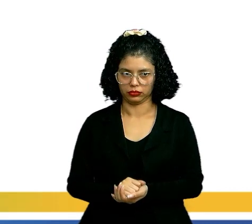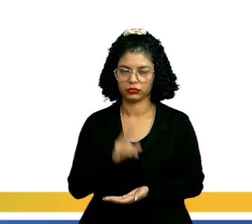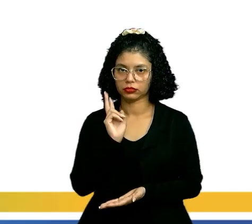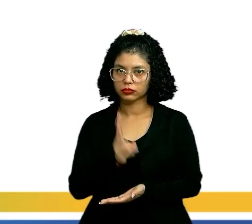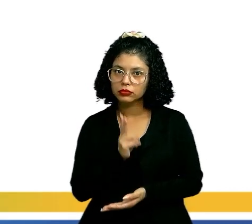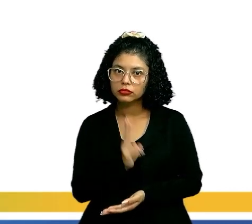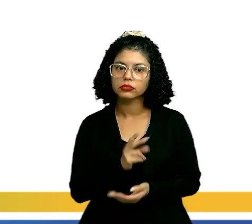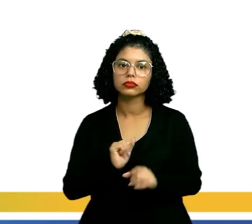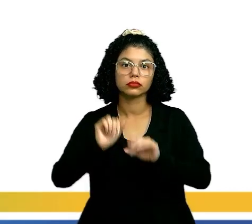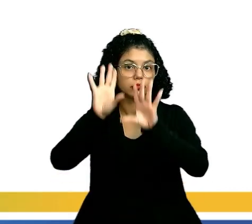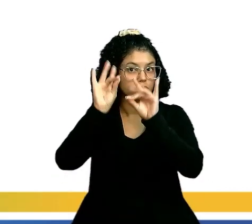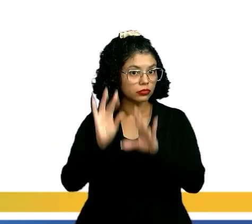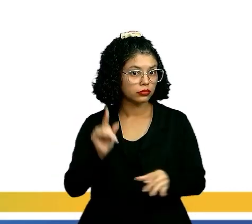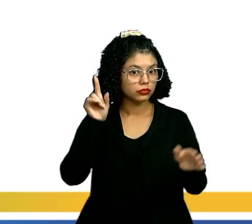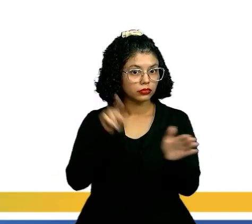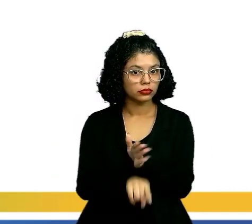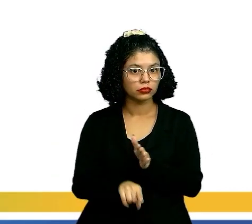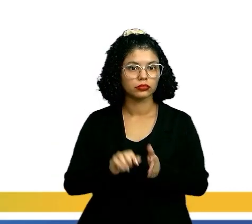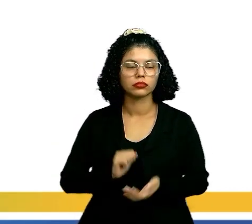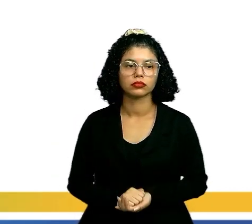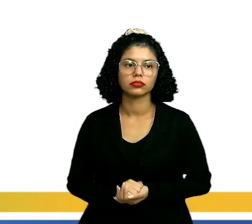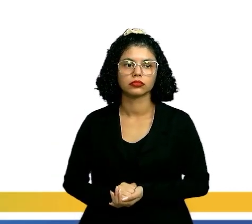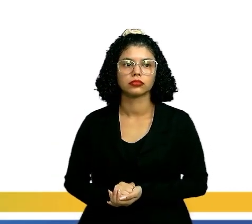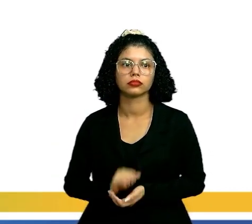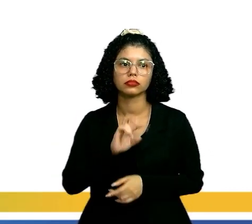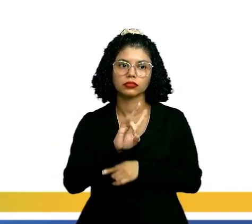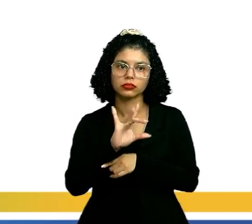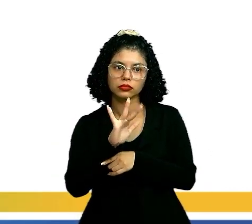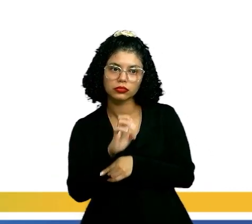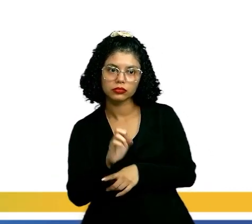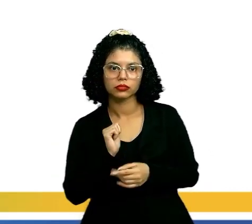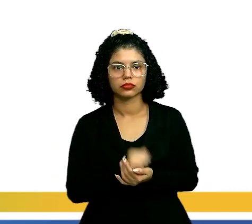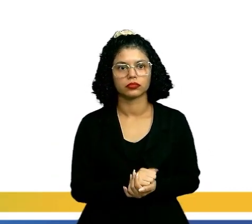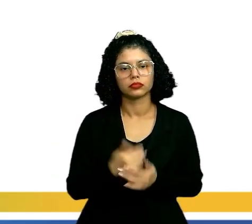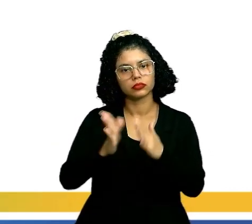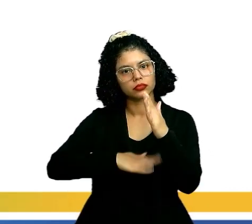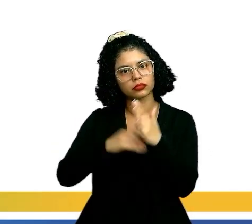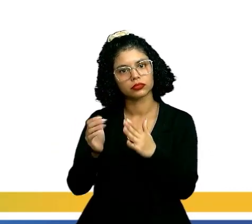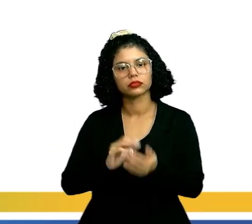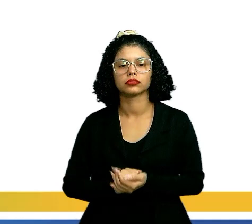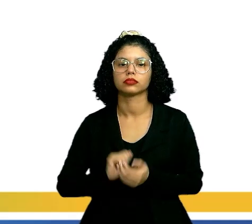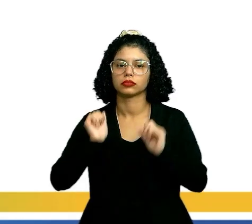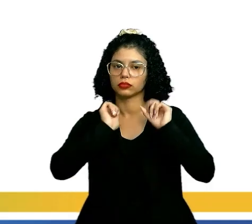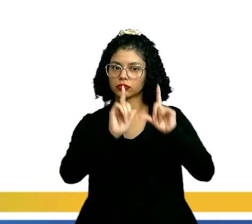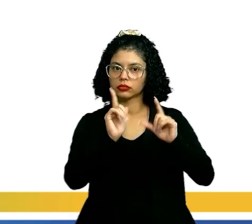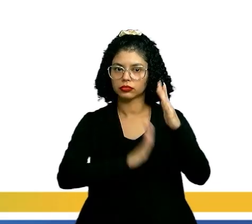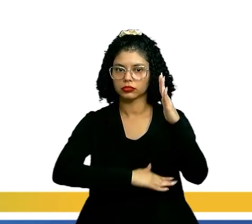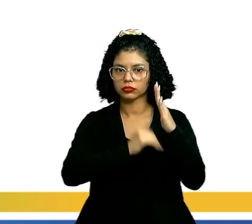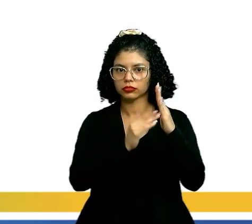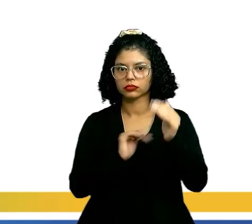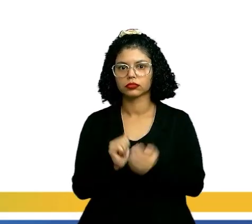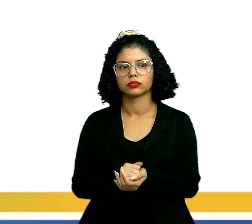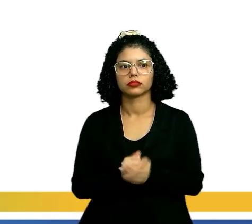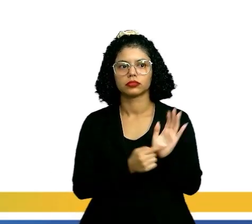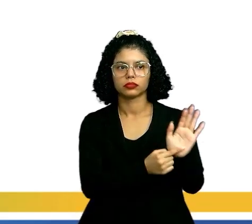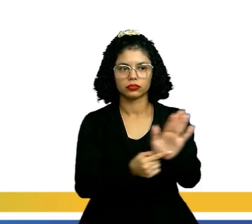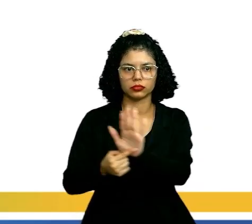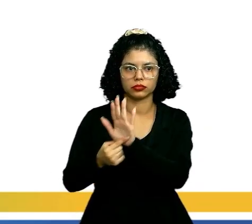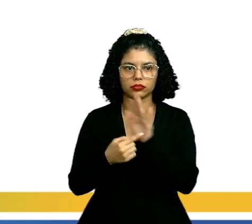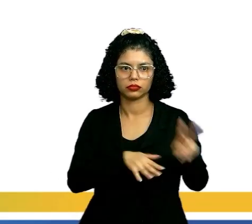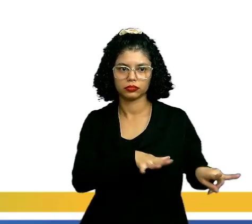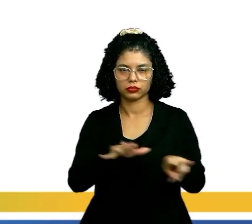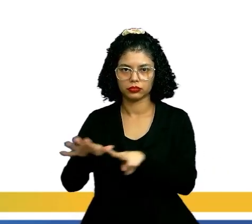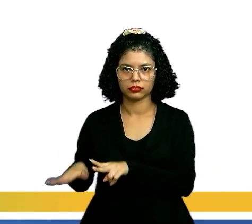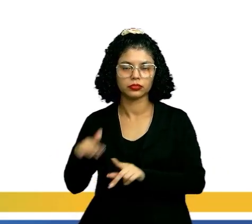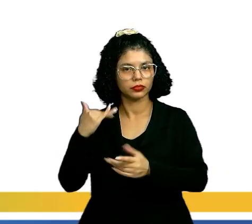sempre começando pelo enunciado. Vicente do Rego Monteiro foi um dos pintores cujas telas foram expostas